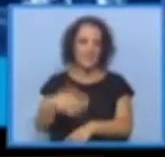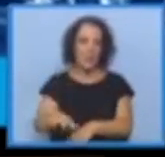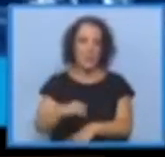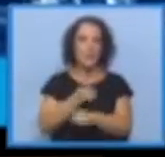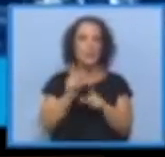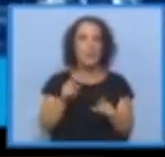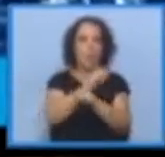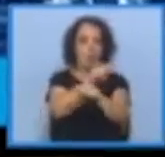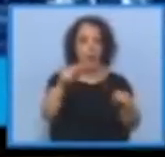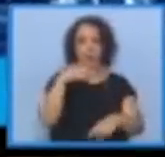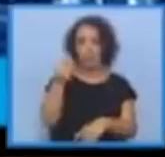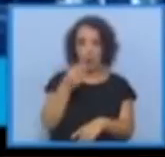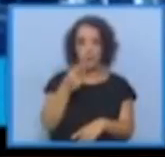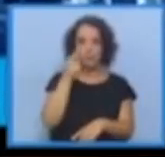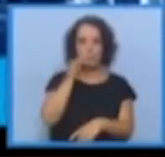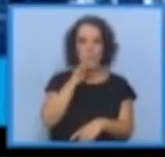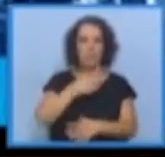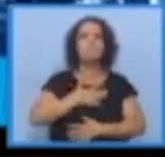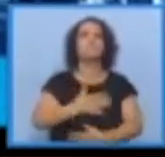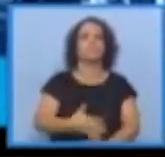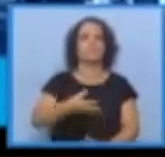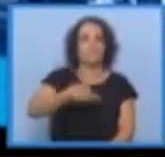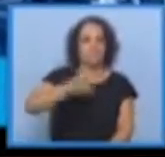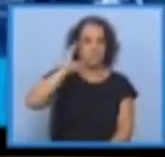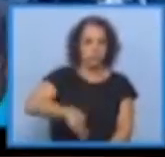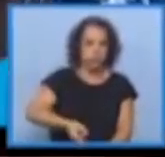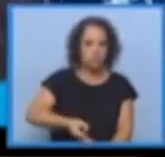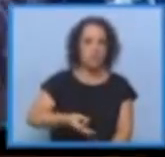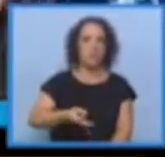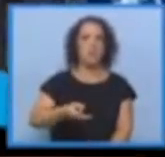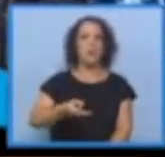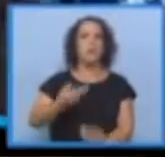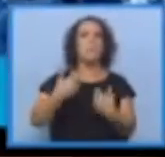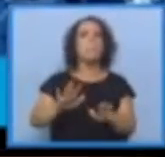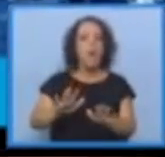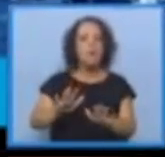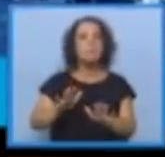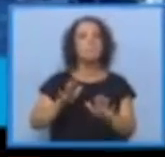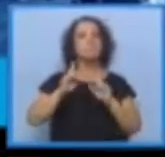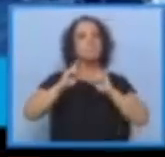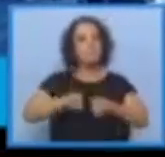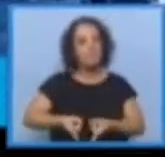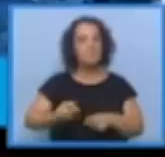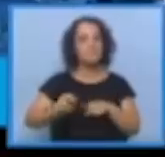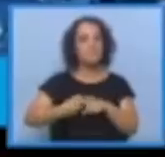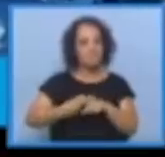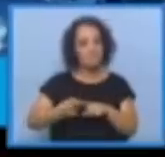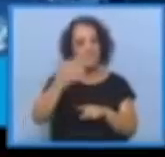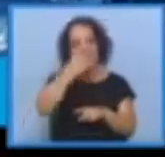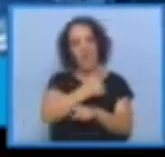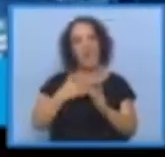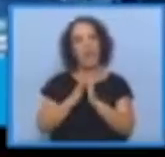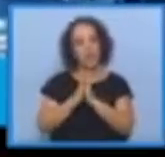muitos jovens que os pais eram comunistas naquela altura, não é? E tudo isso, mas entraram e ainda hoje são católicos